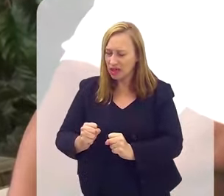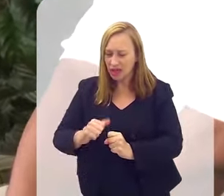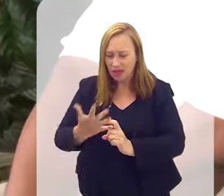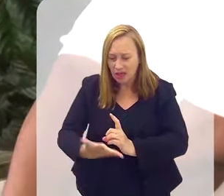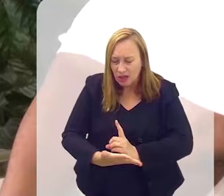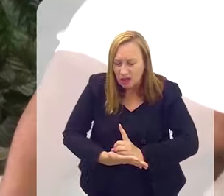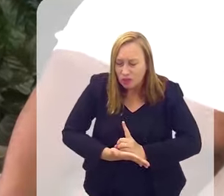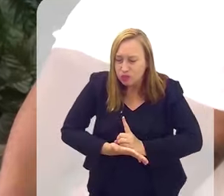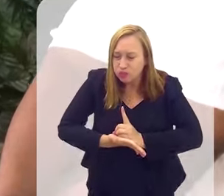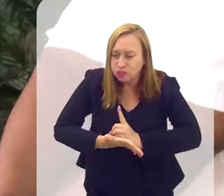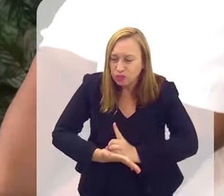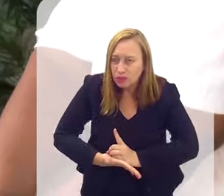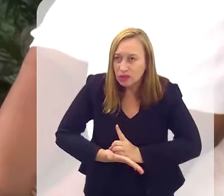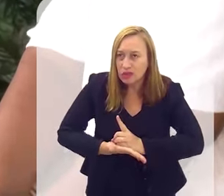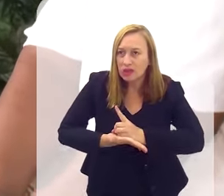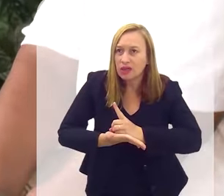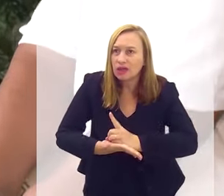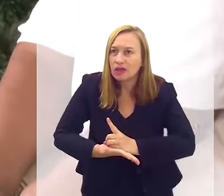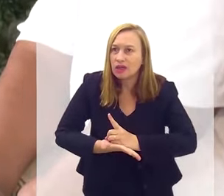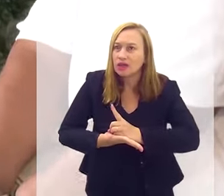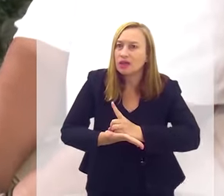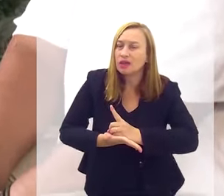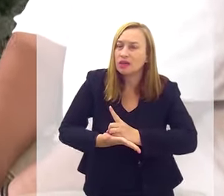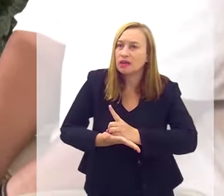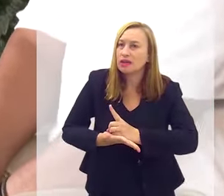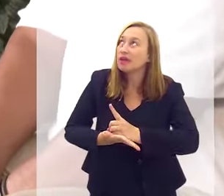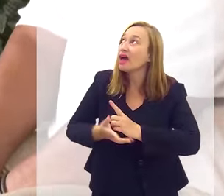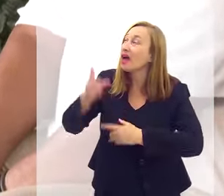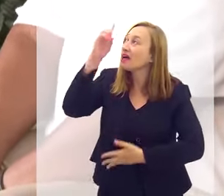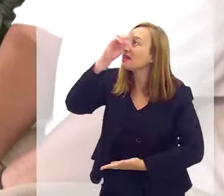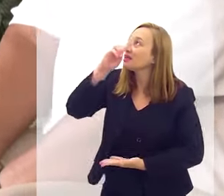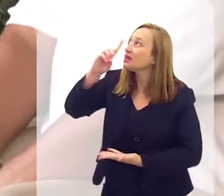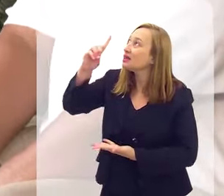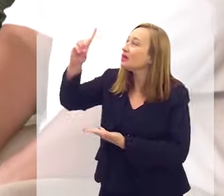restaurou me a